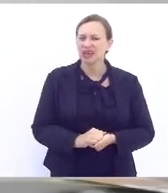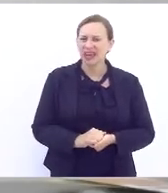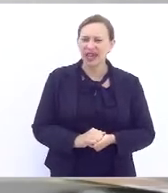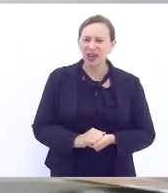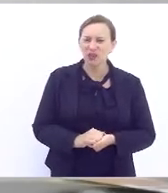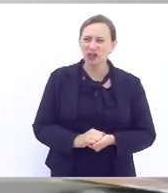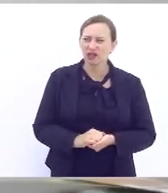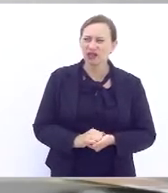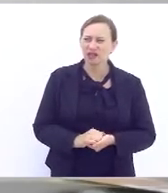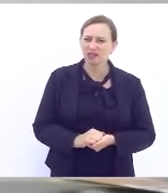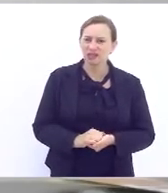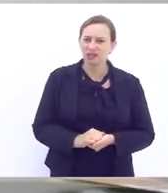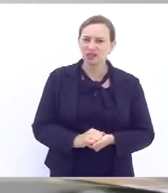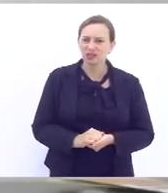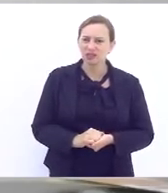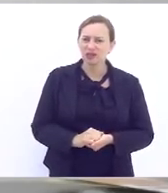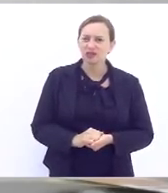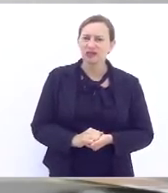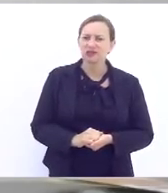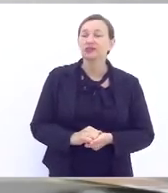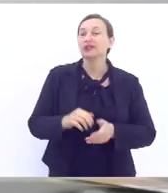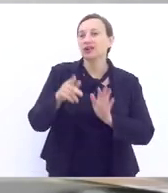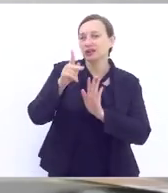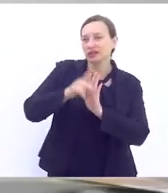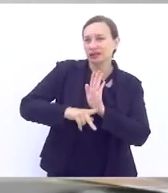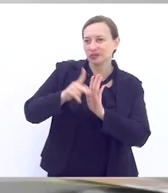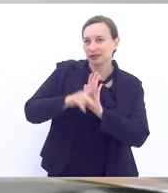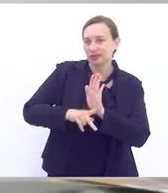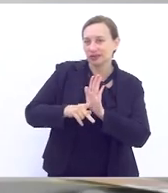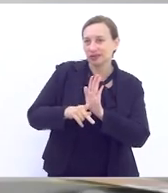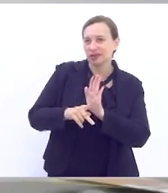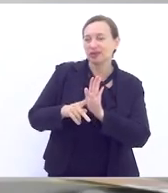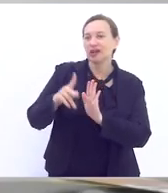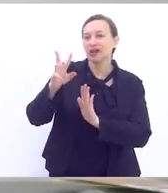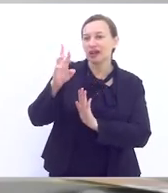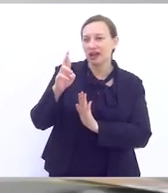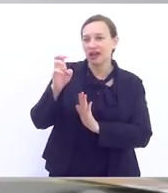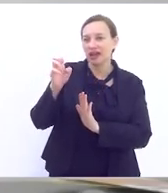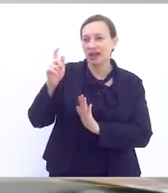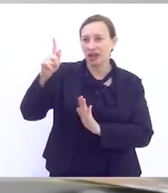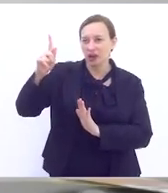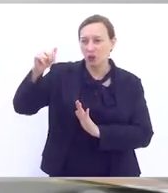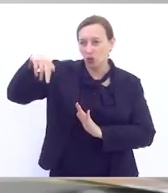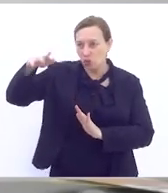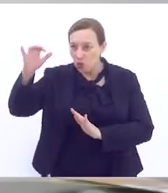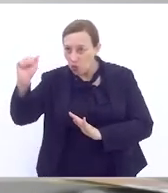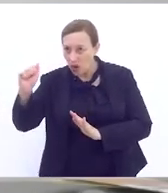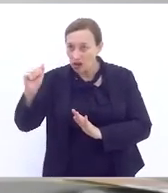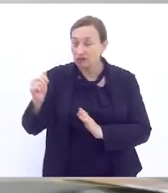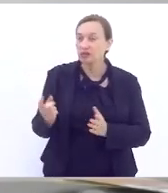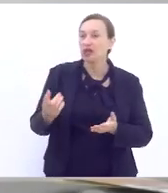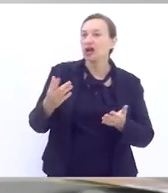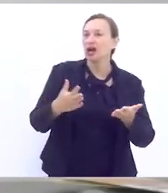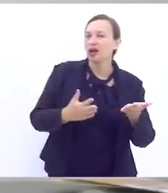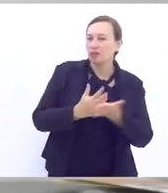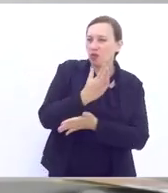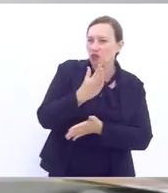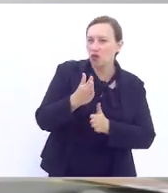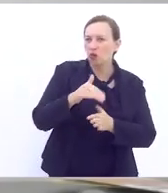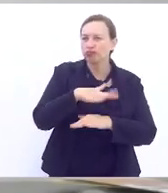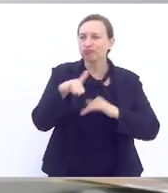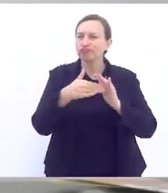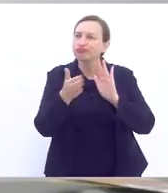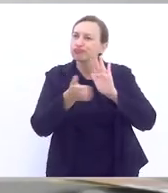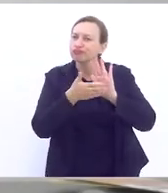é o programa em si é Que Eu verifiquei por exemplo que se aprovou as propostas todas